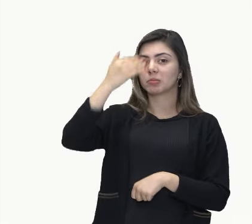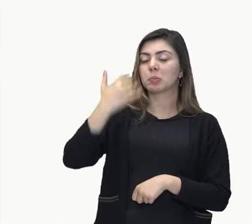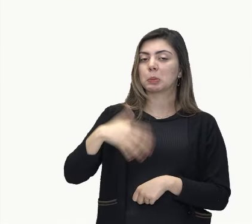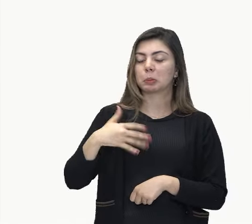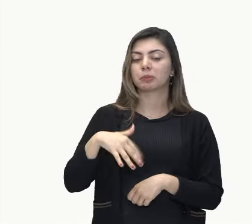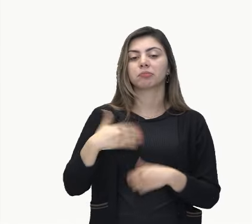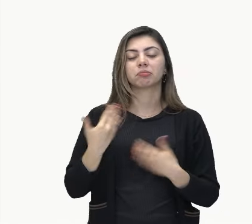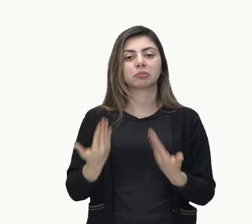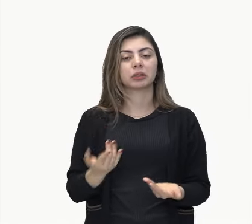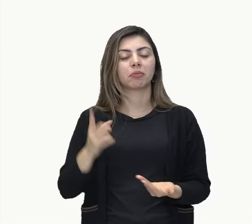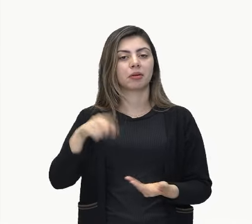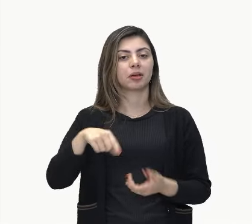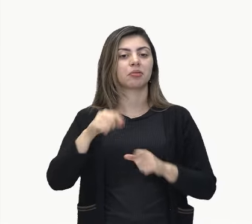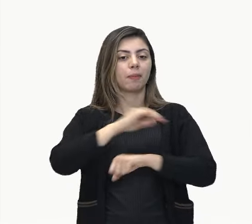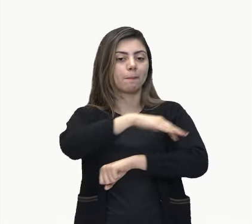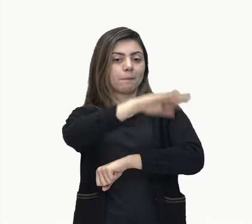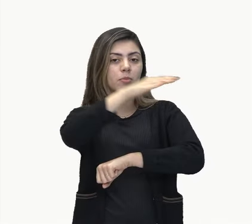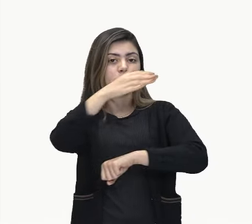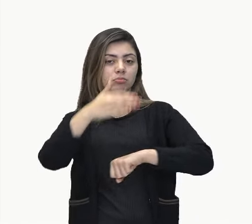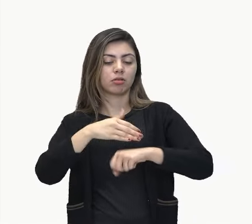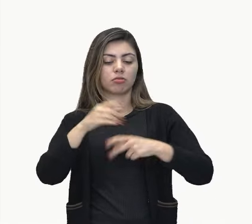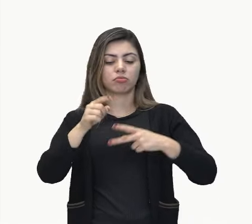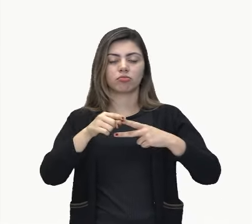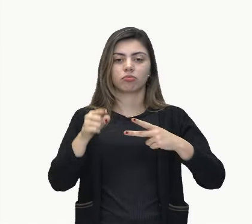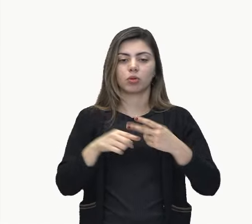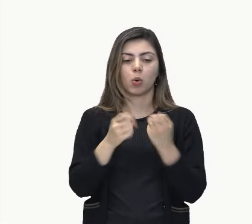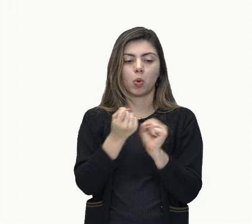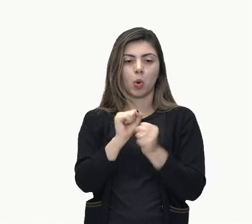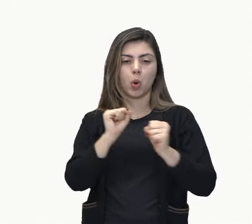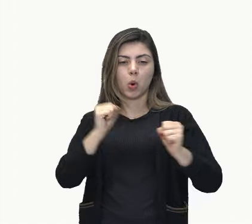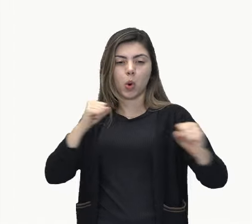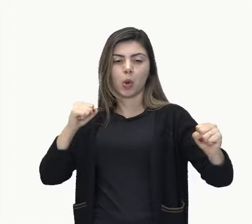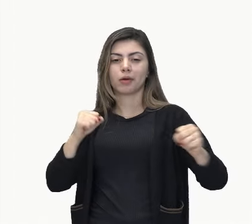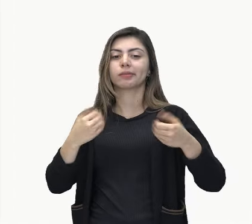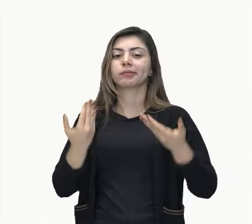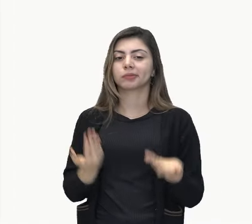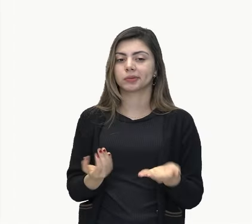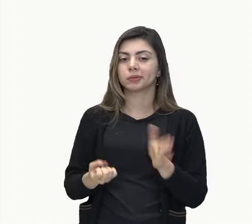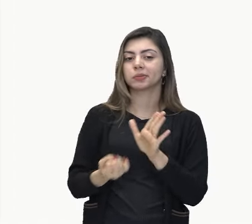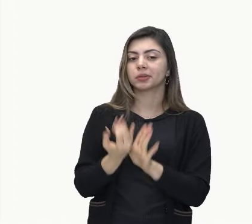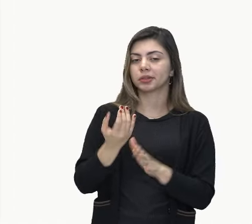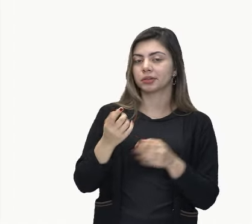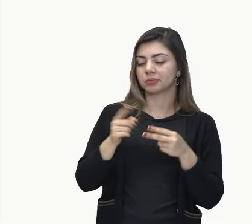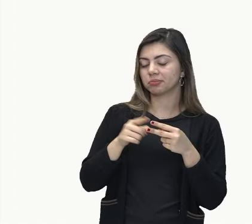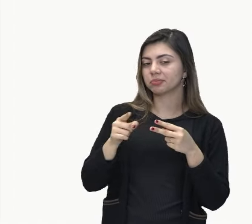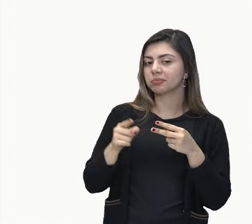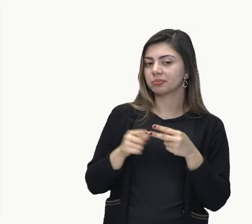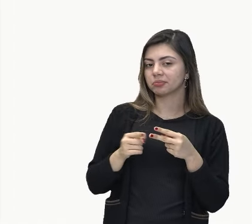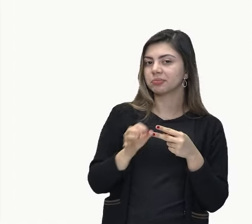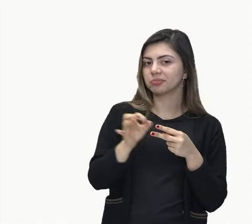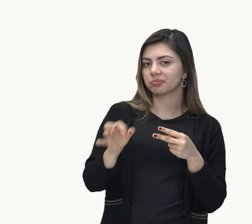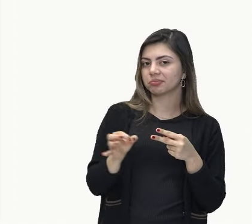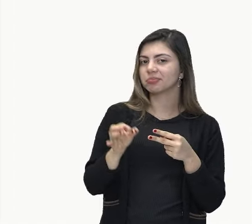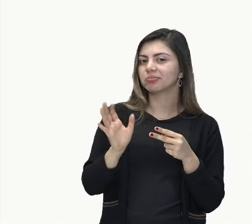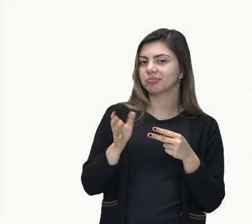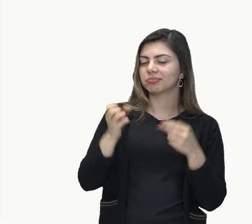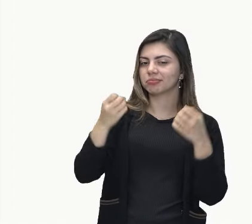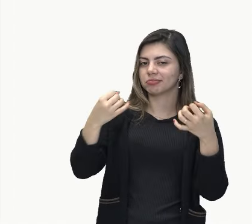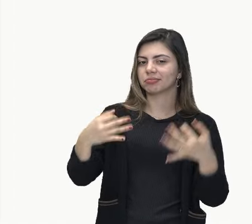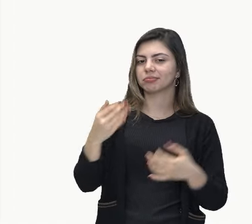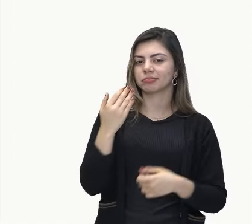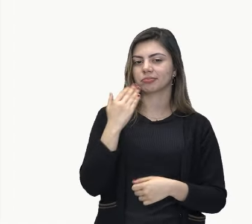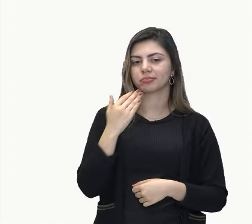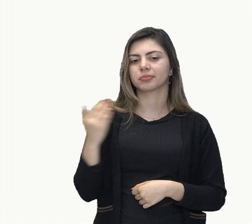essas extensões das montanhas rochosas, formando aí a Sierra Madre Oriental e a Sierra Madre